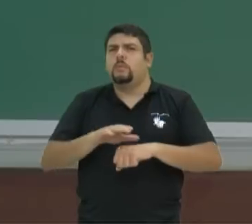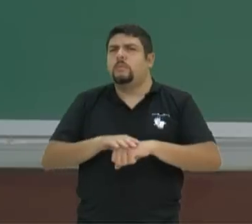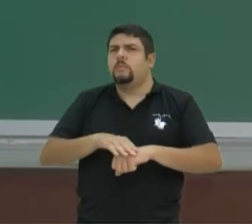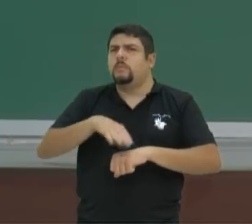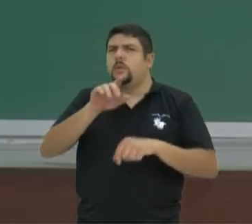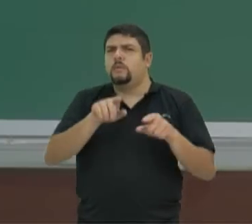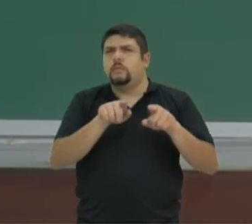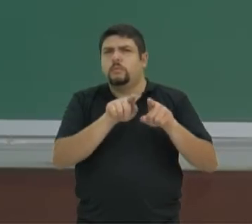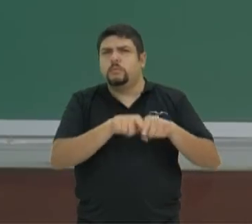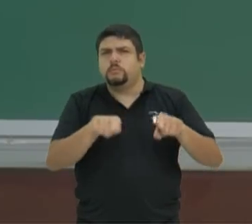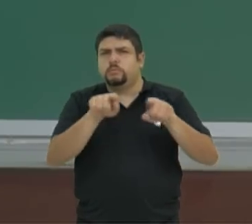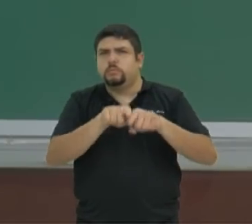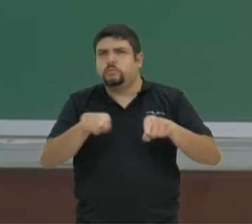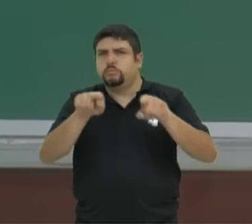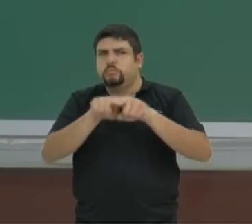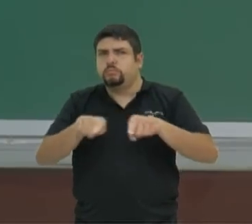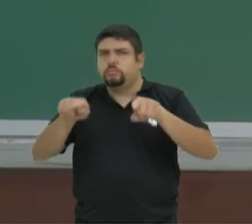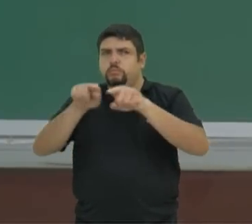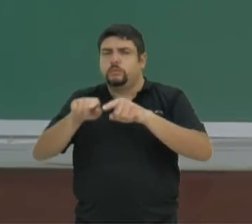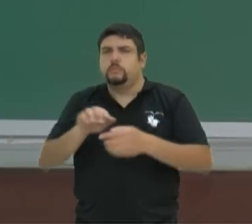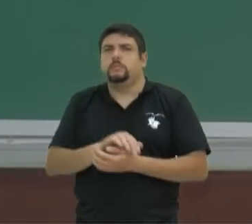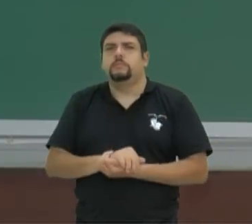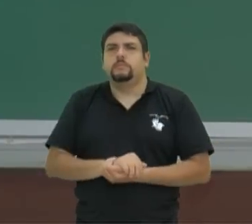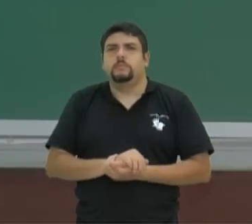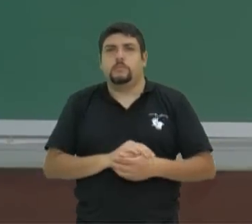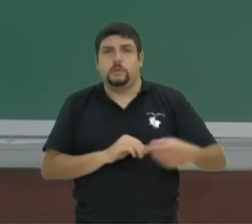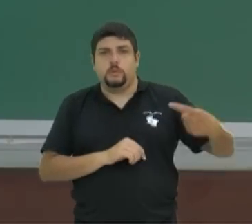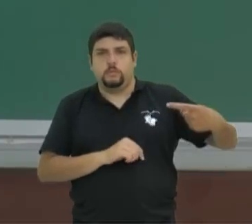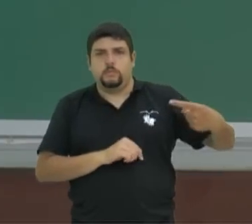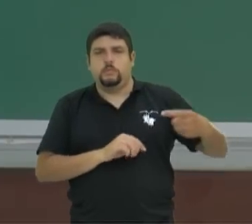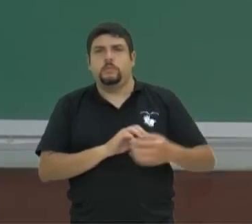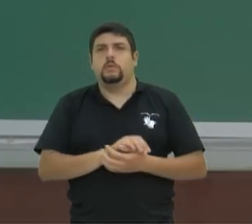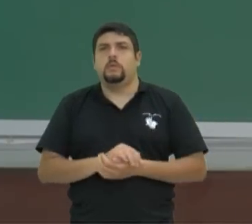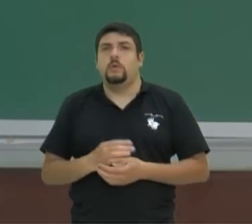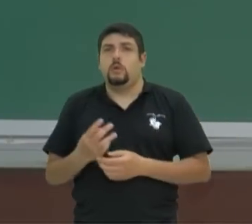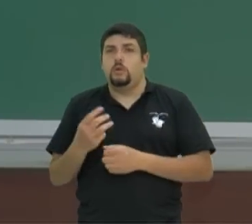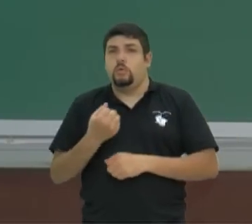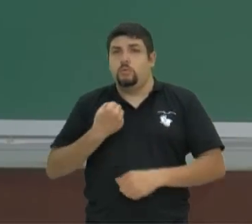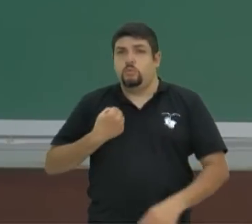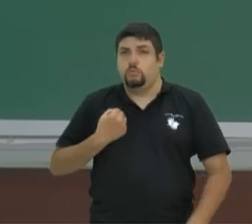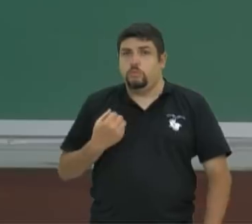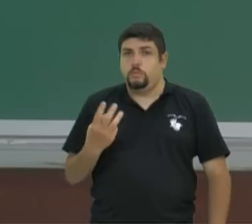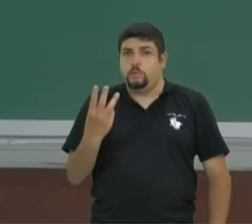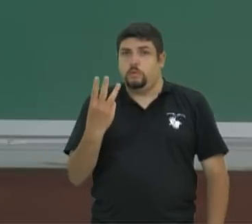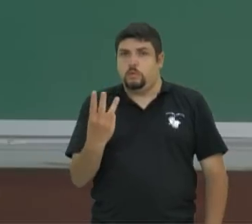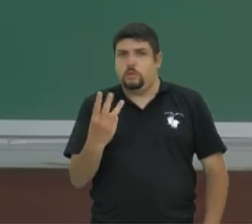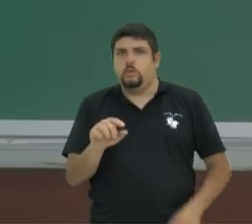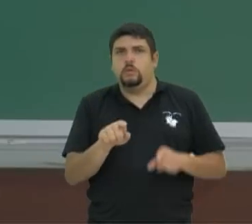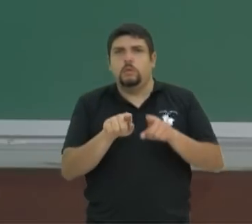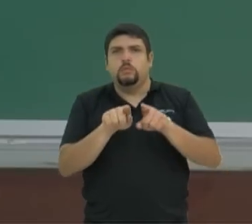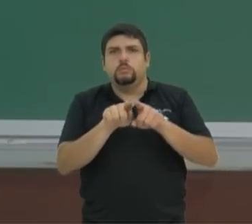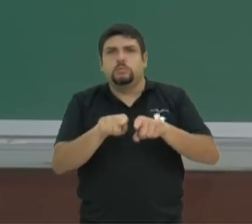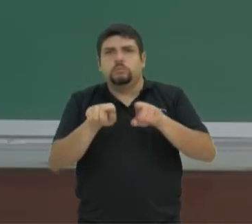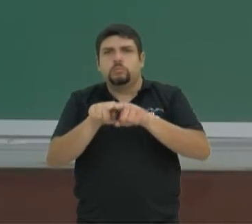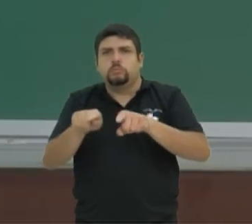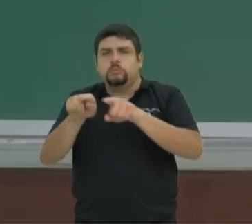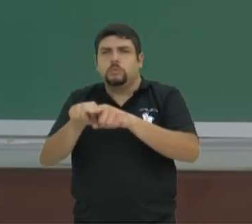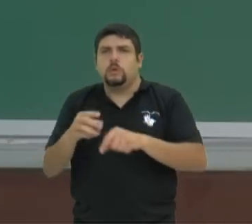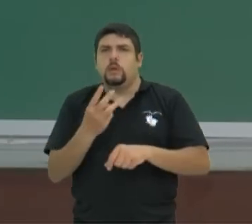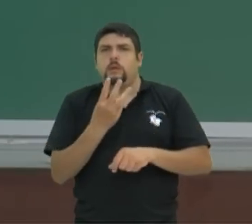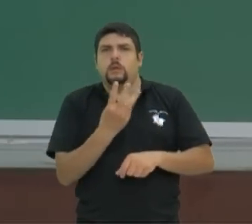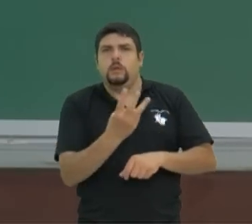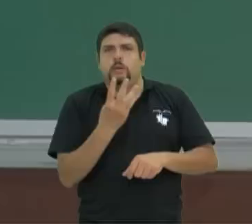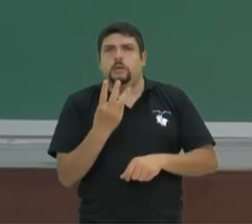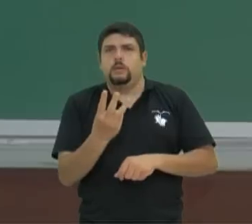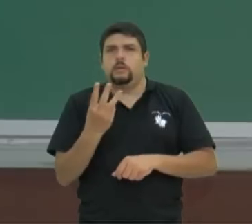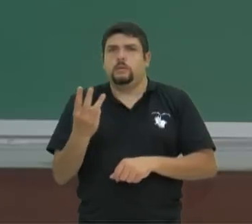uma olhadinha. Eu tenho o 3 que se repete 4 vezes em relação aos demais. O 1 repete 3